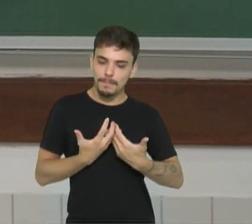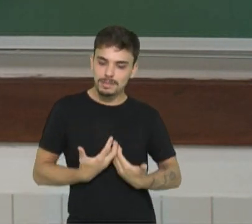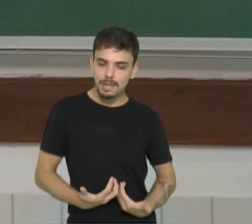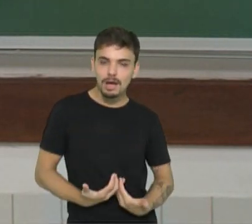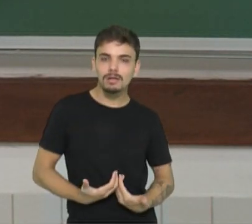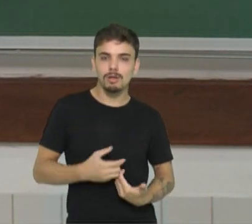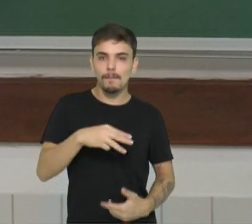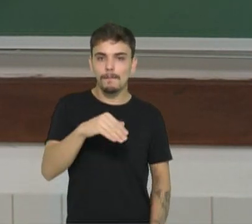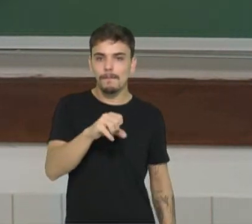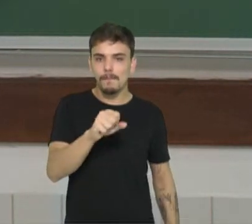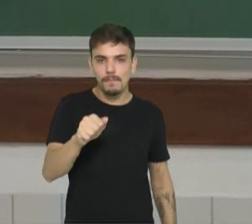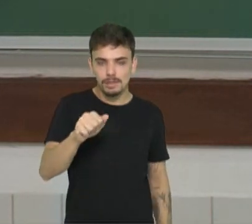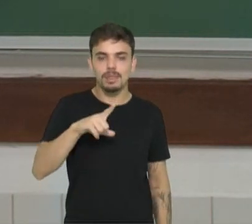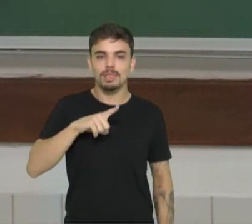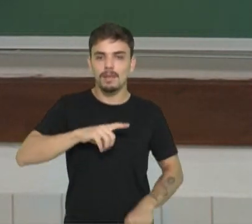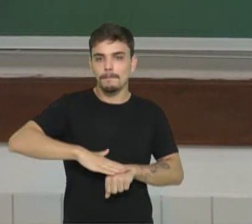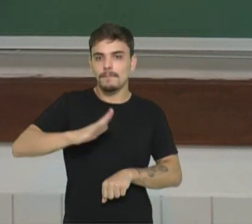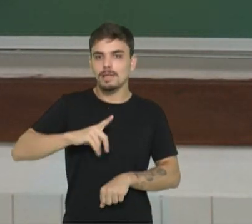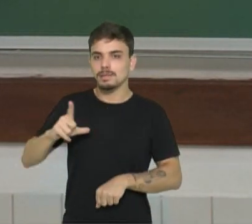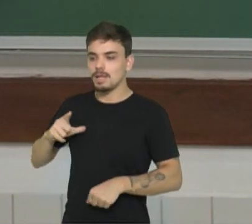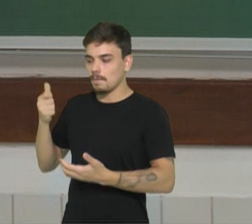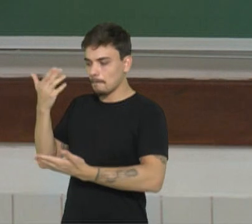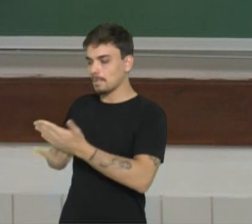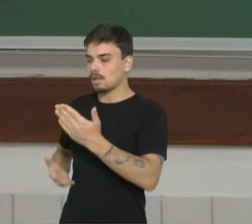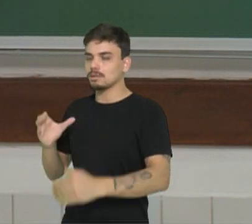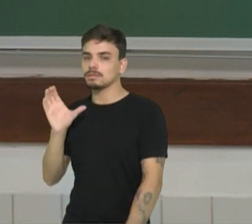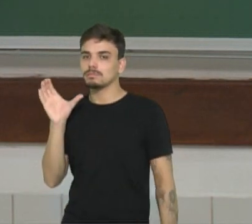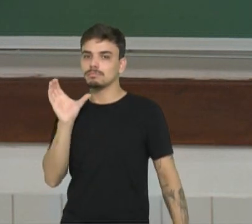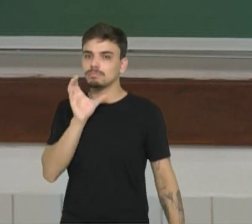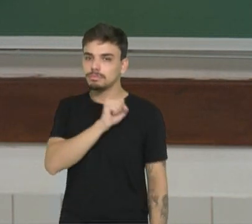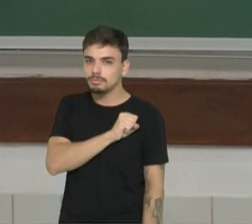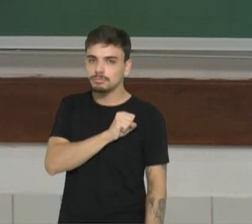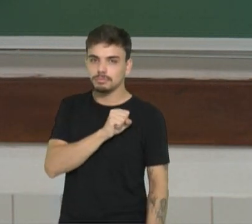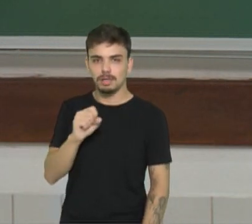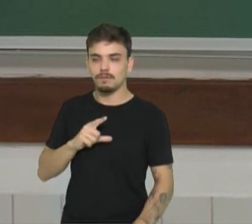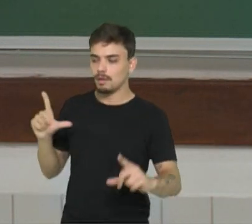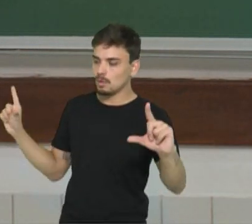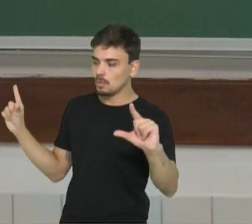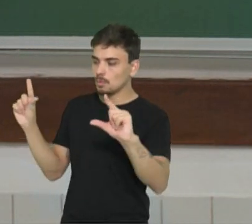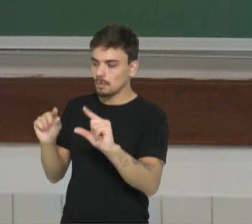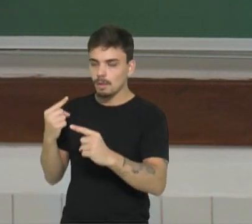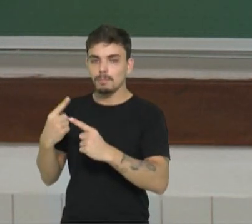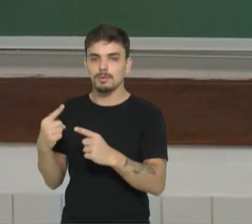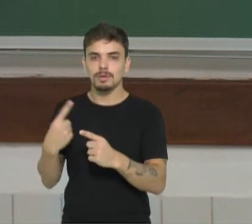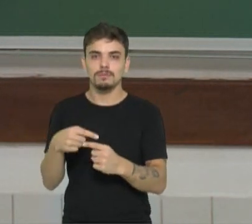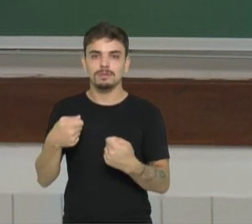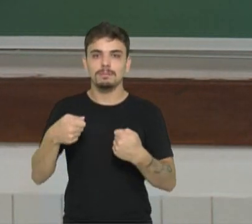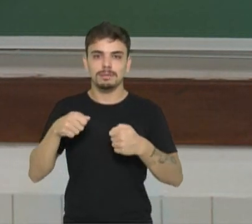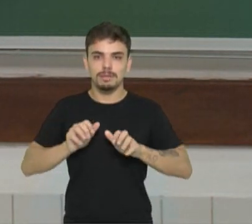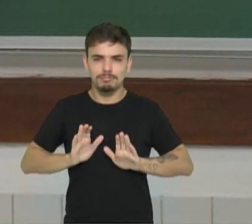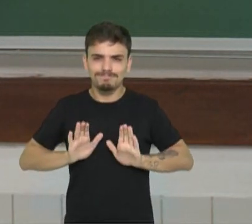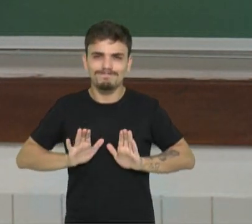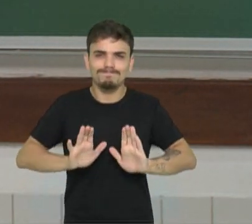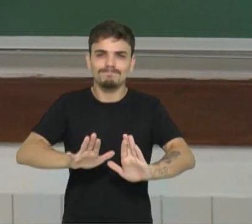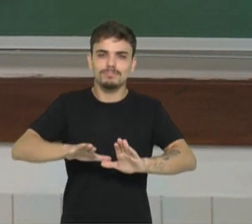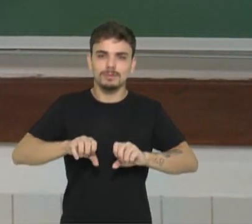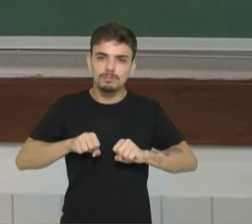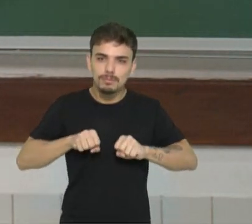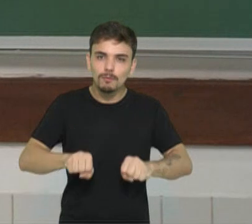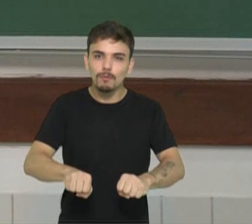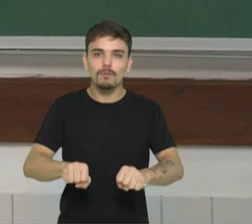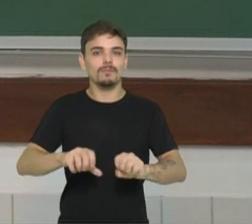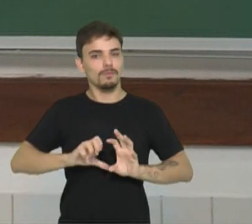mais pesado, ele vai perdendo a sua aceleração, ela vai diminuindo. Então você vai ter que aplicar muito mais força